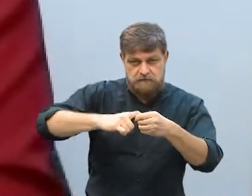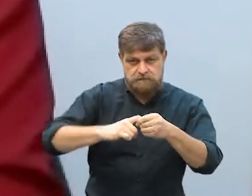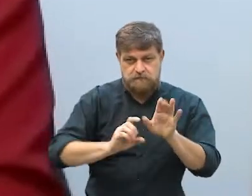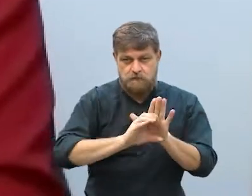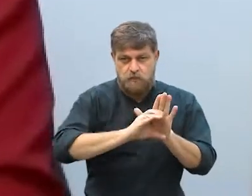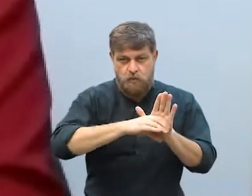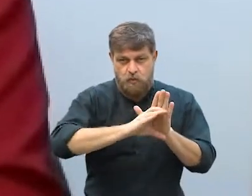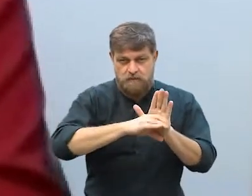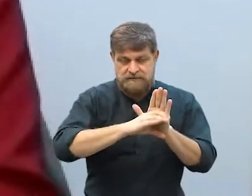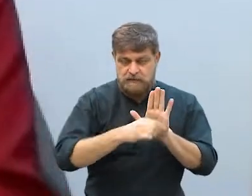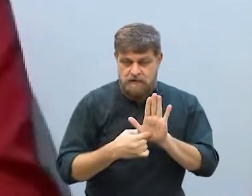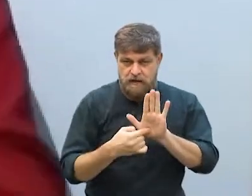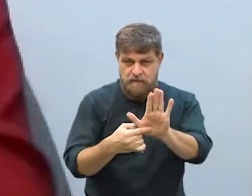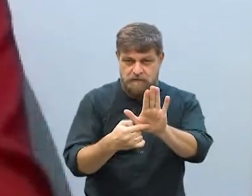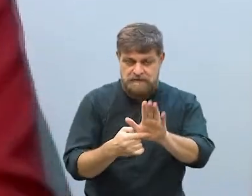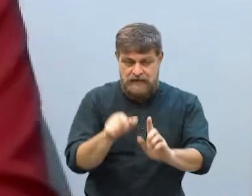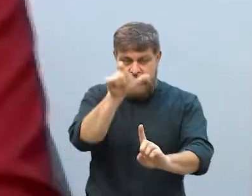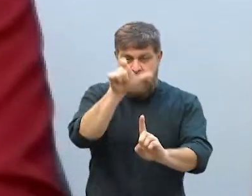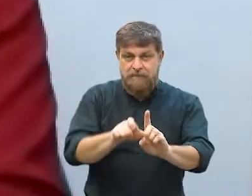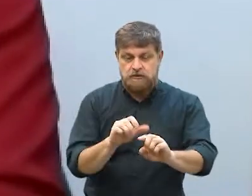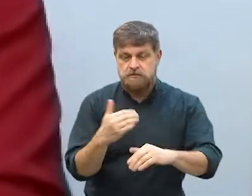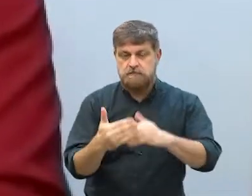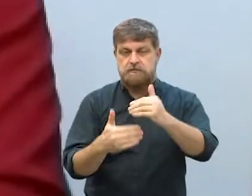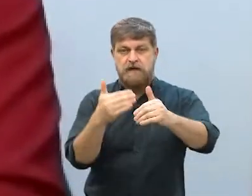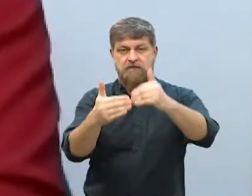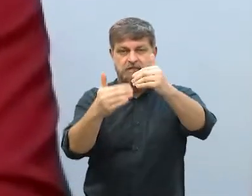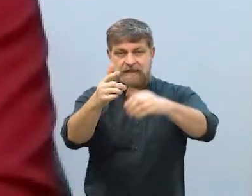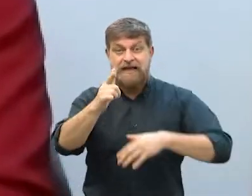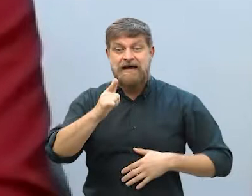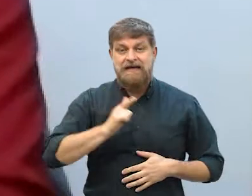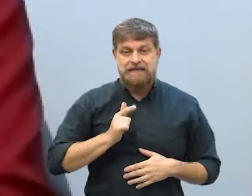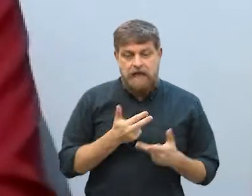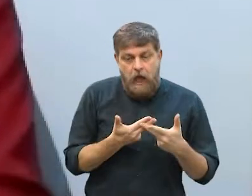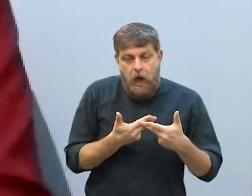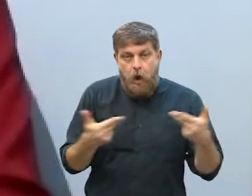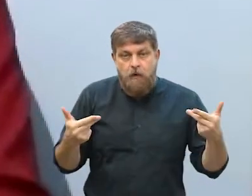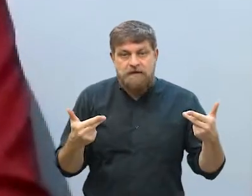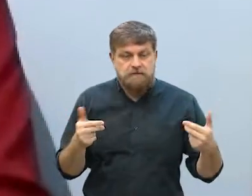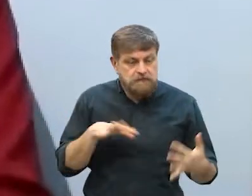para mostrar que o desenvolvimento humano, ele tem algumas coisas que são